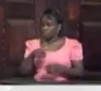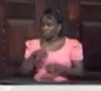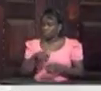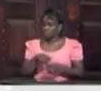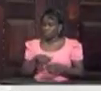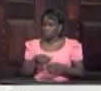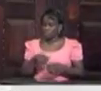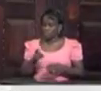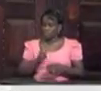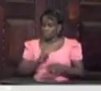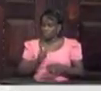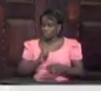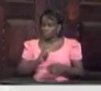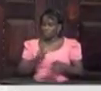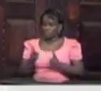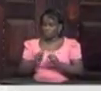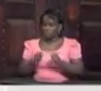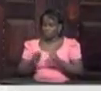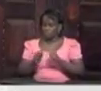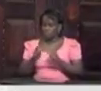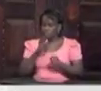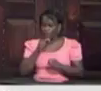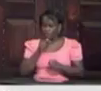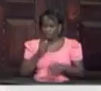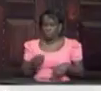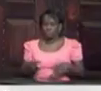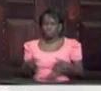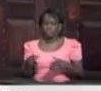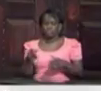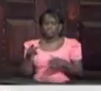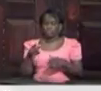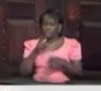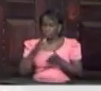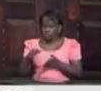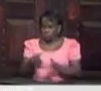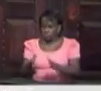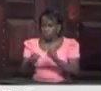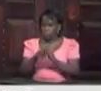municípios têm pela preservação da sua água, dos seus mananciais e pelo seu saneamento básico.